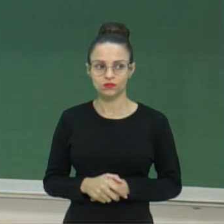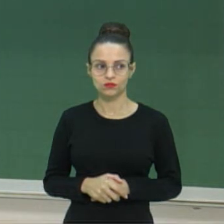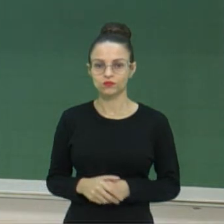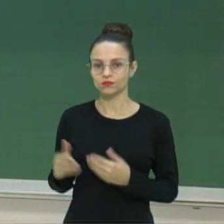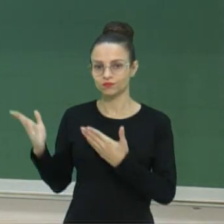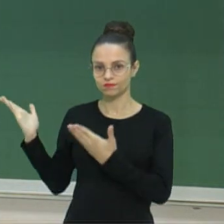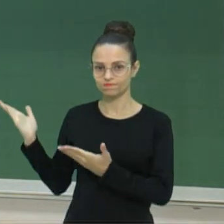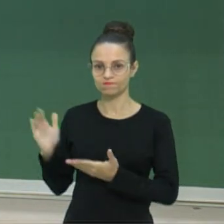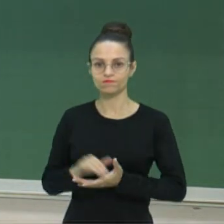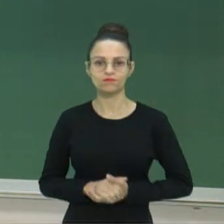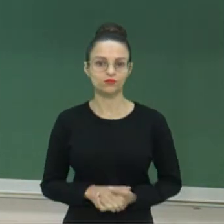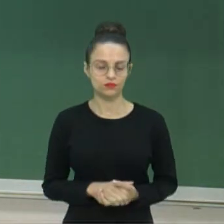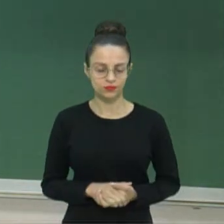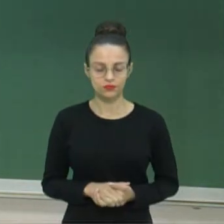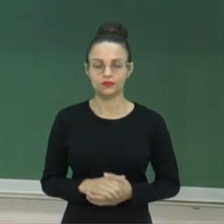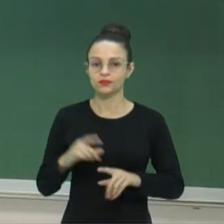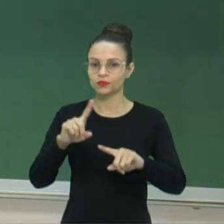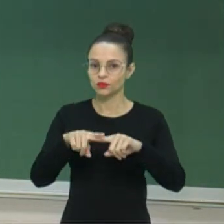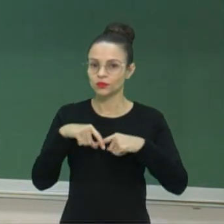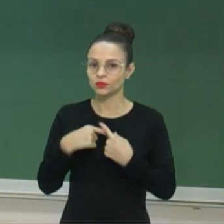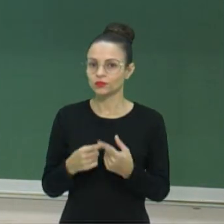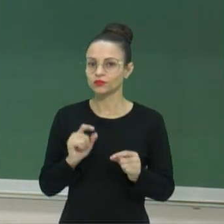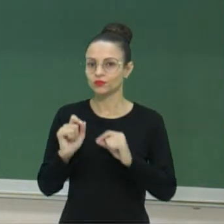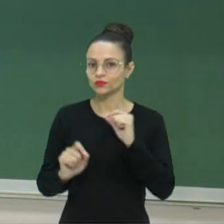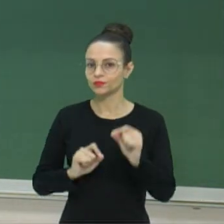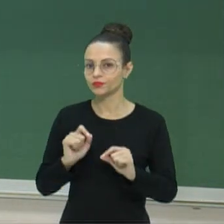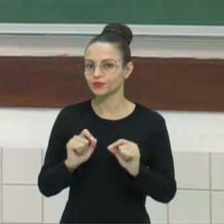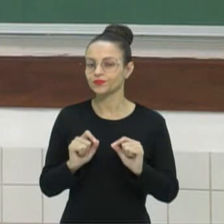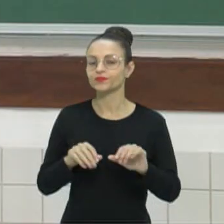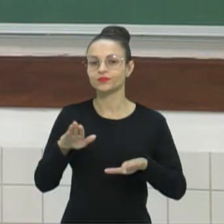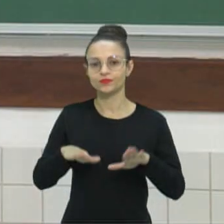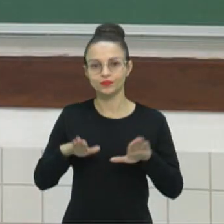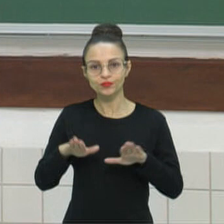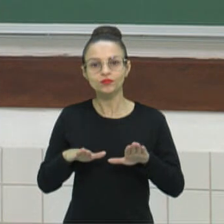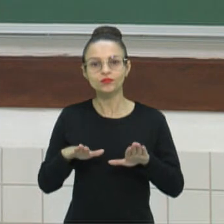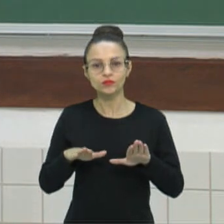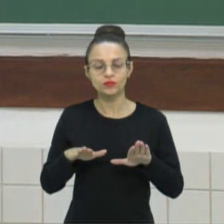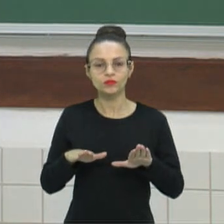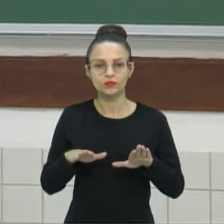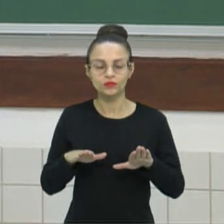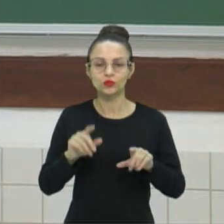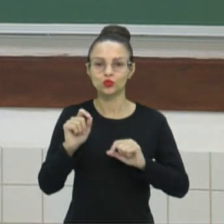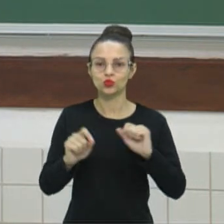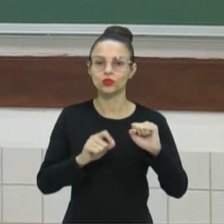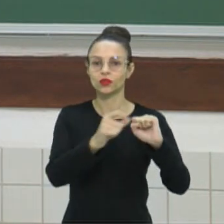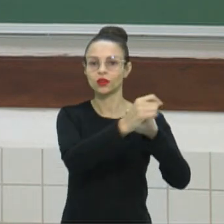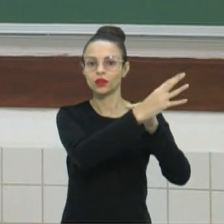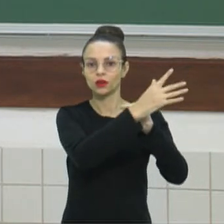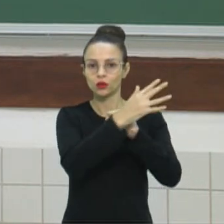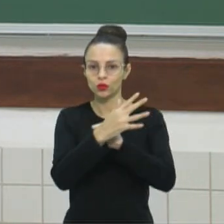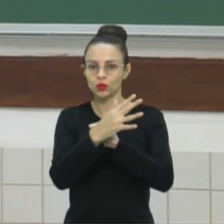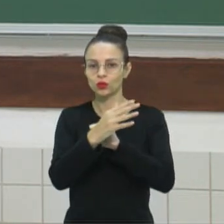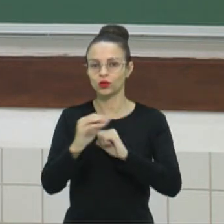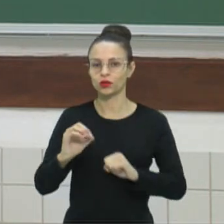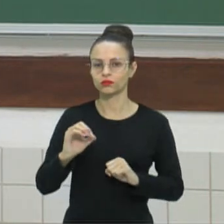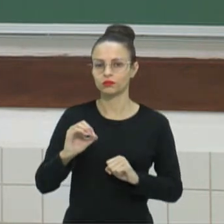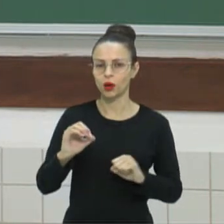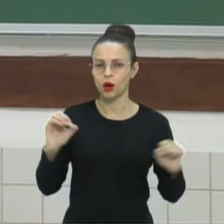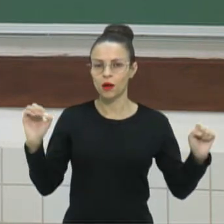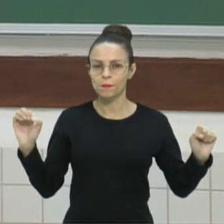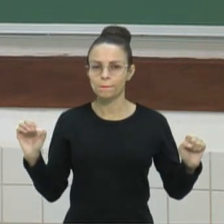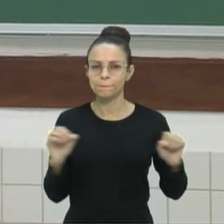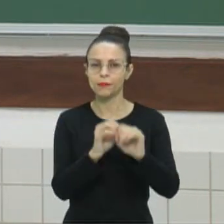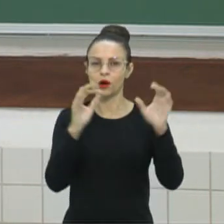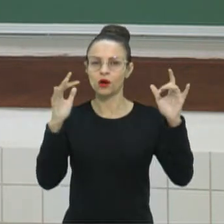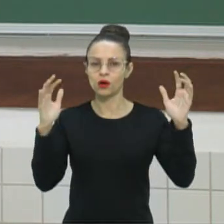Tá aí, ó. Por isso que muitas vezes, né, as colisões com asteroides e tudo mais, né, corpos que